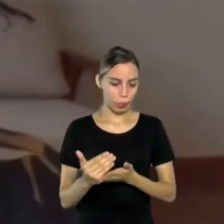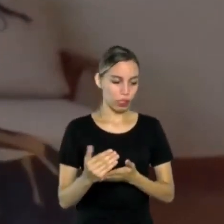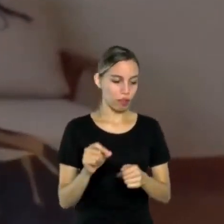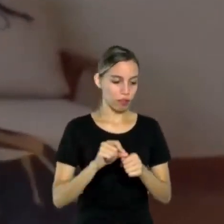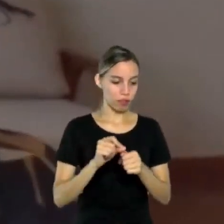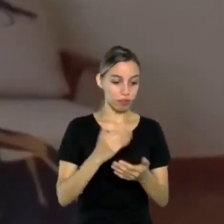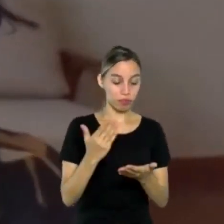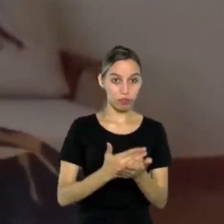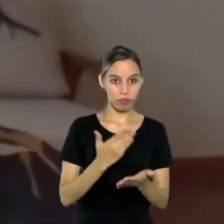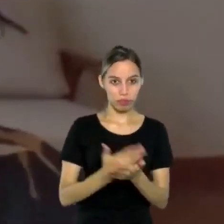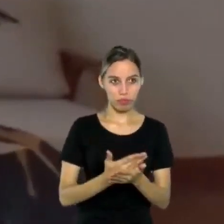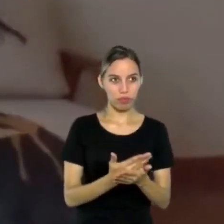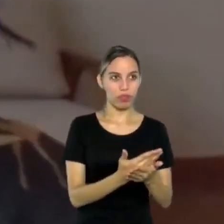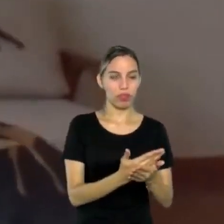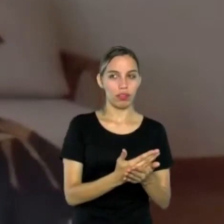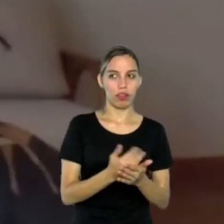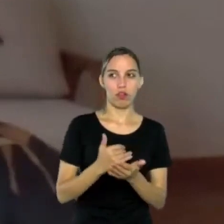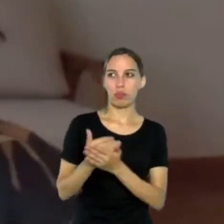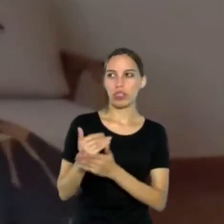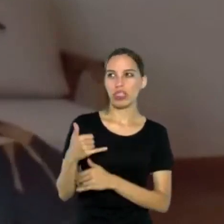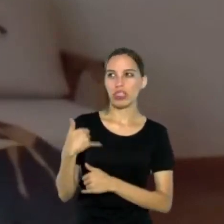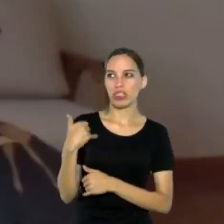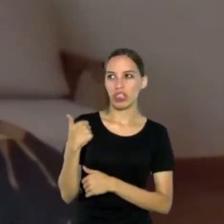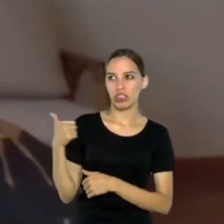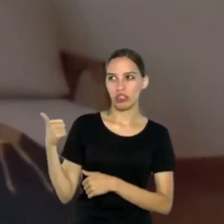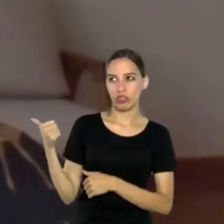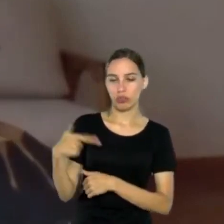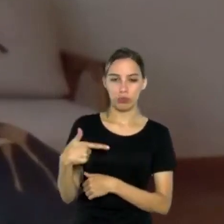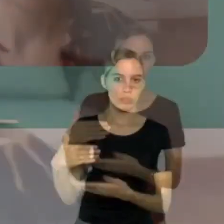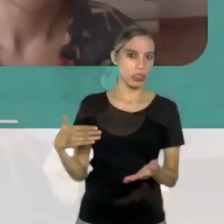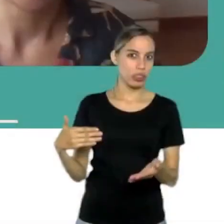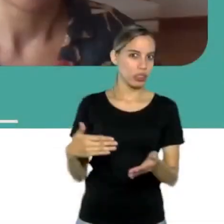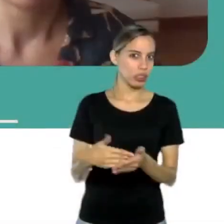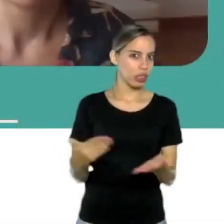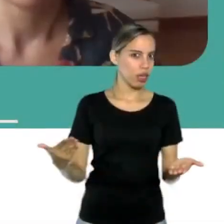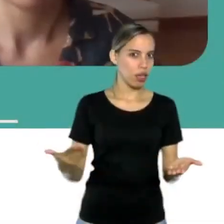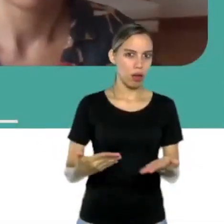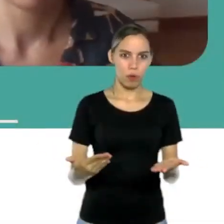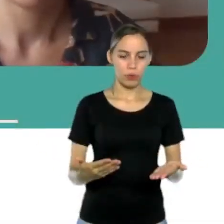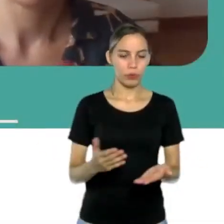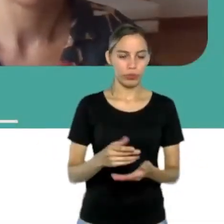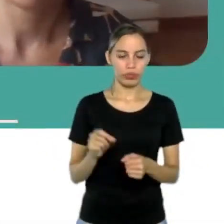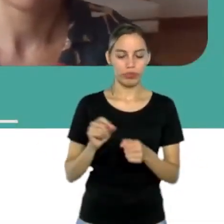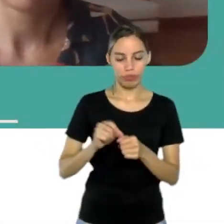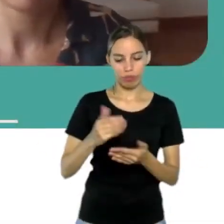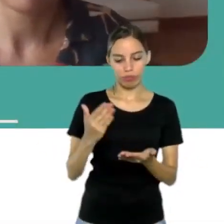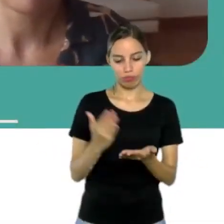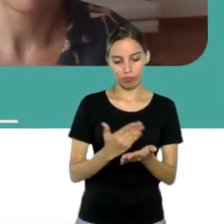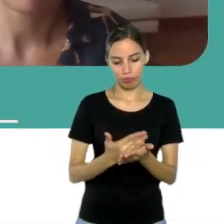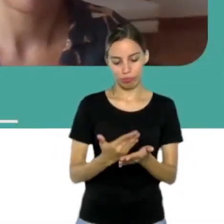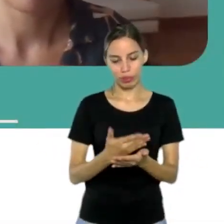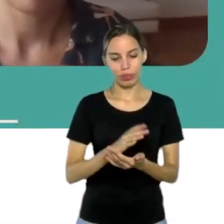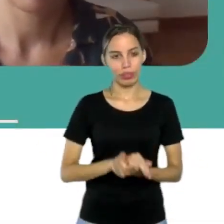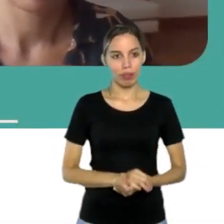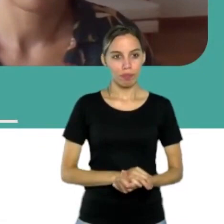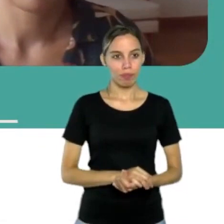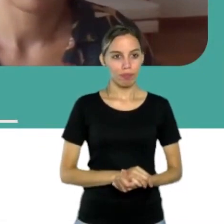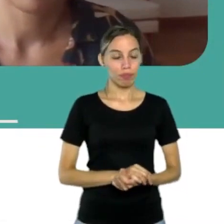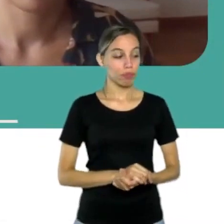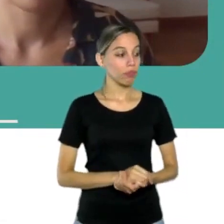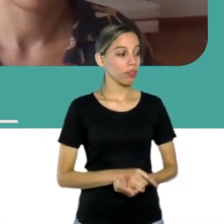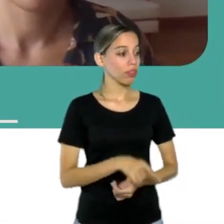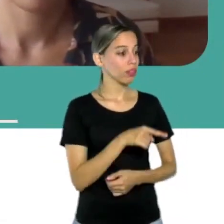12, 13 anos, e acho que estou fazendo caderninho até hoje. E como que, para chegar no